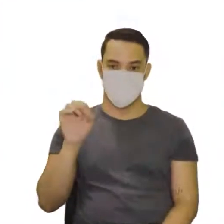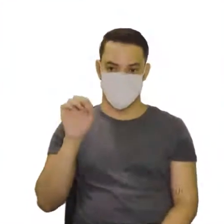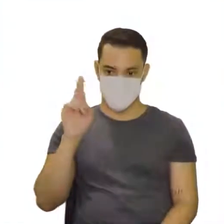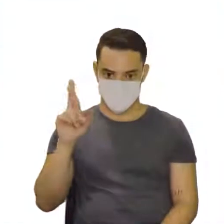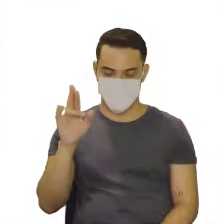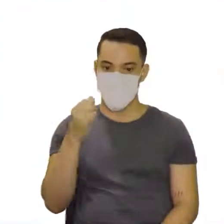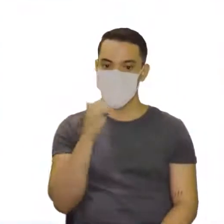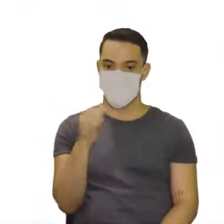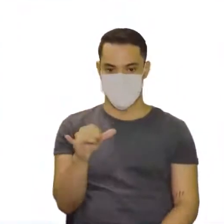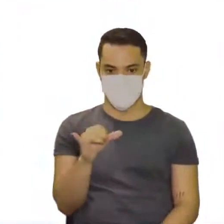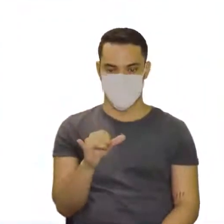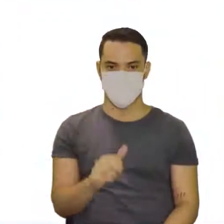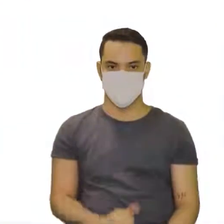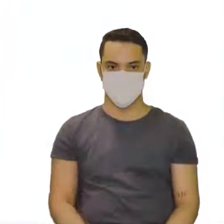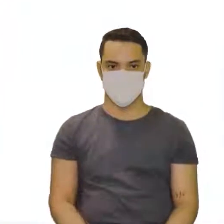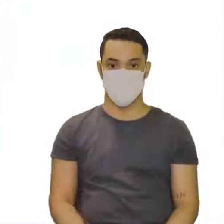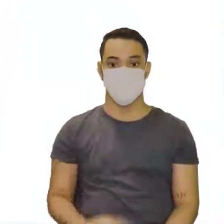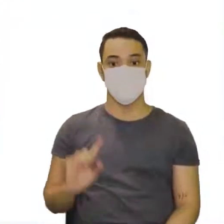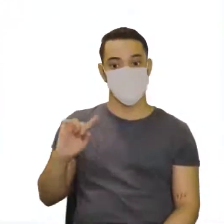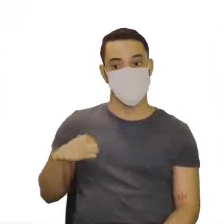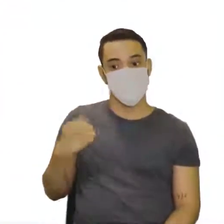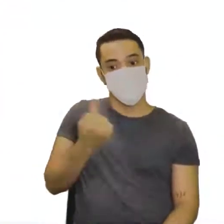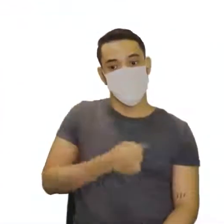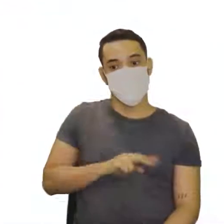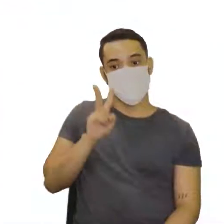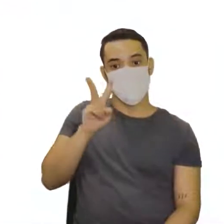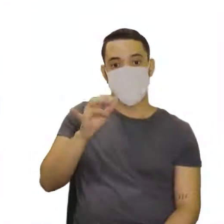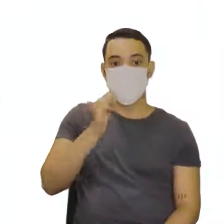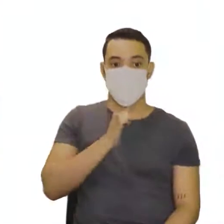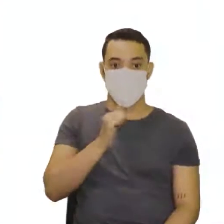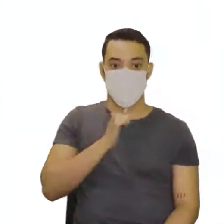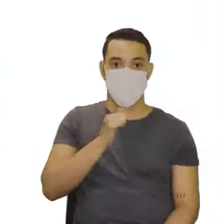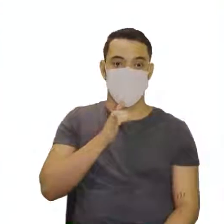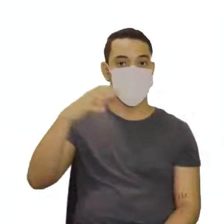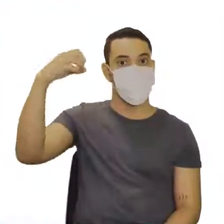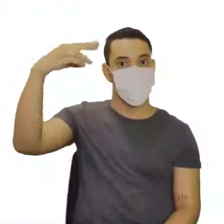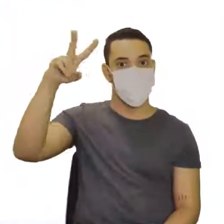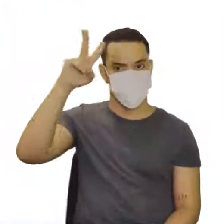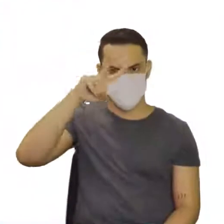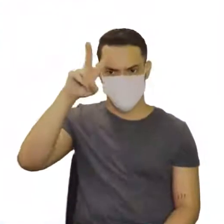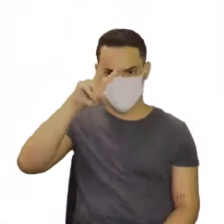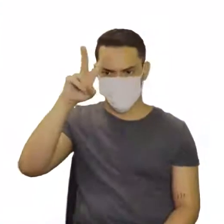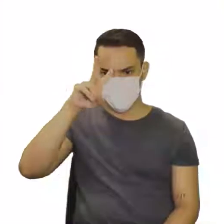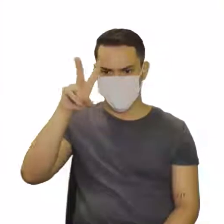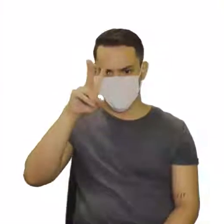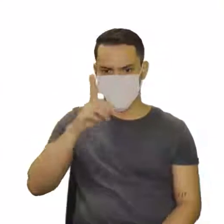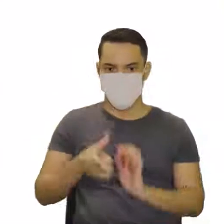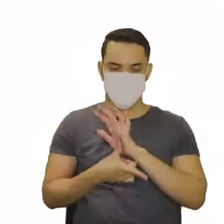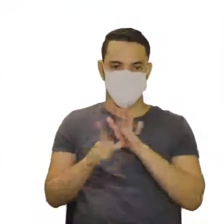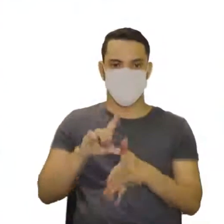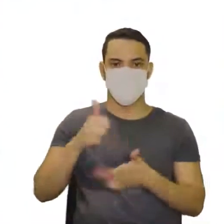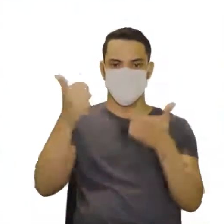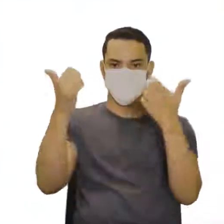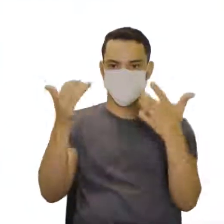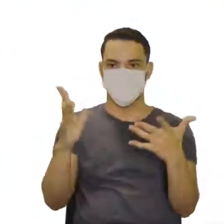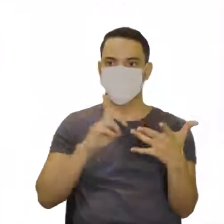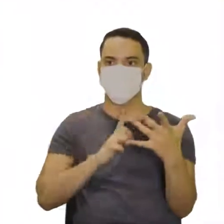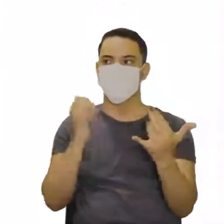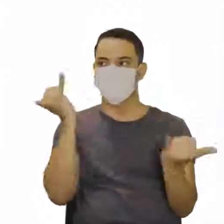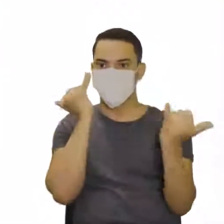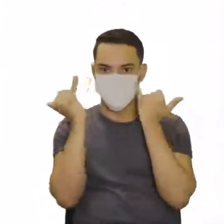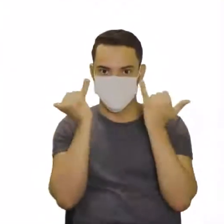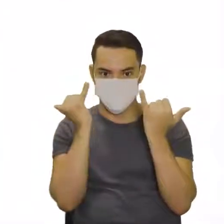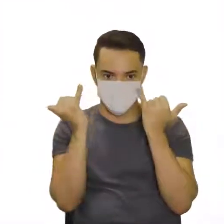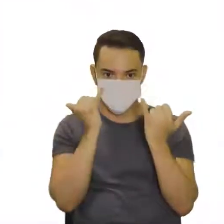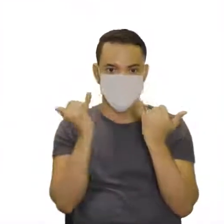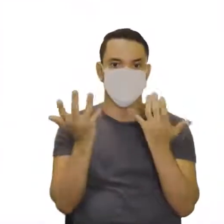vimos isso, pessoal, pelo aquele exemplo da lâmpada. Quem lembra do exemplo da lâmpada, né? Nós tínhamos os dados